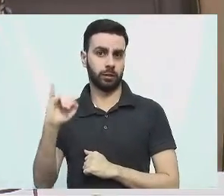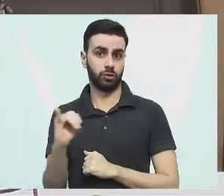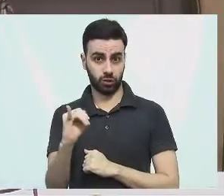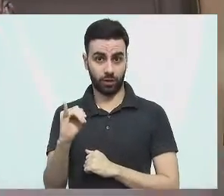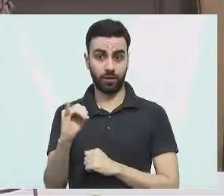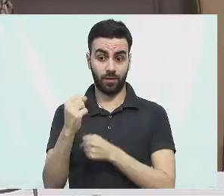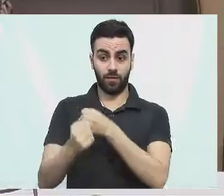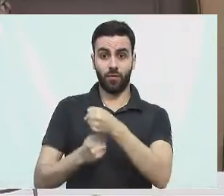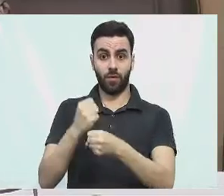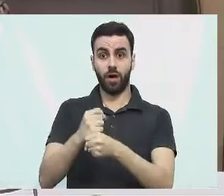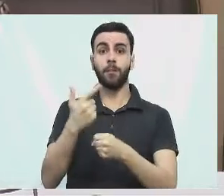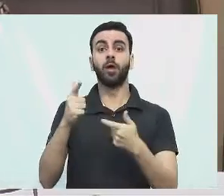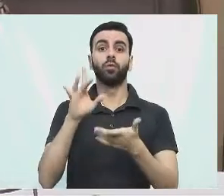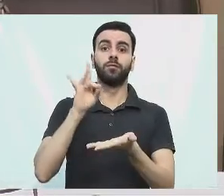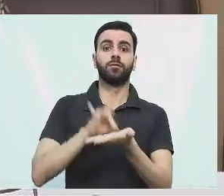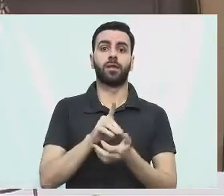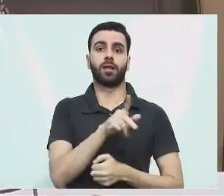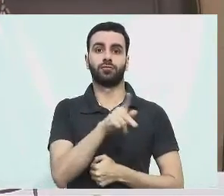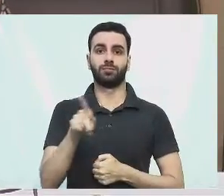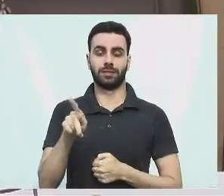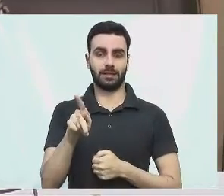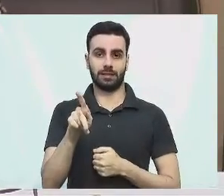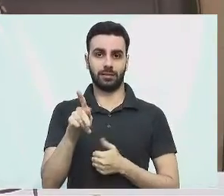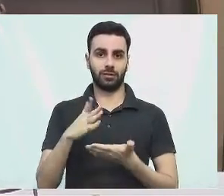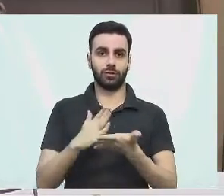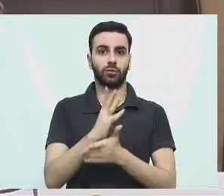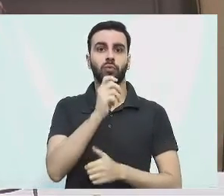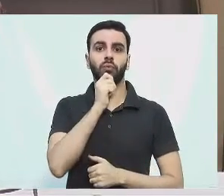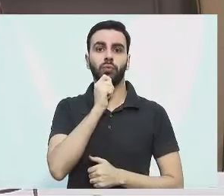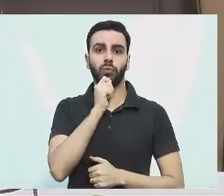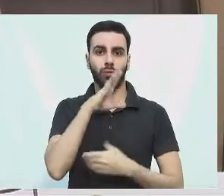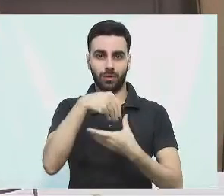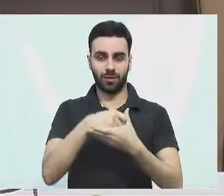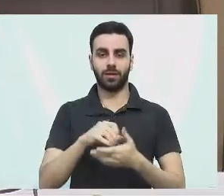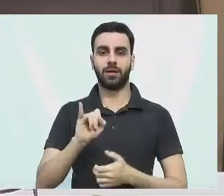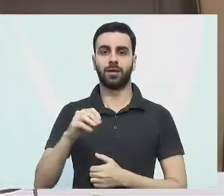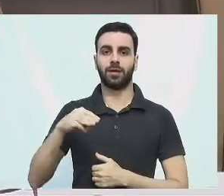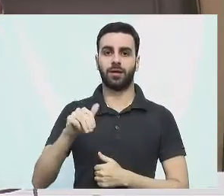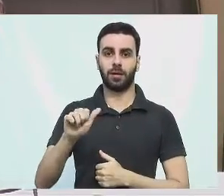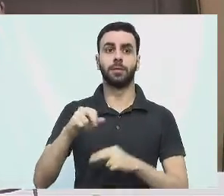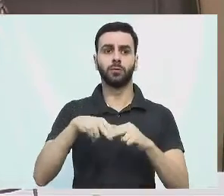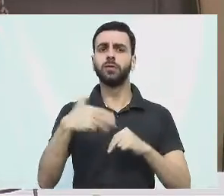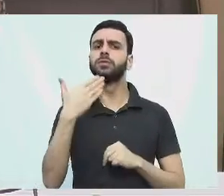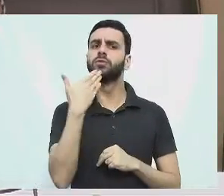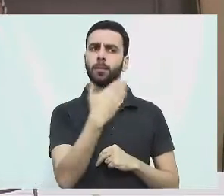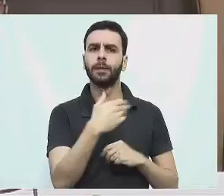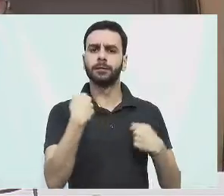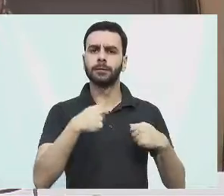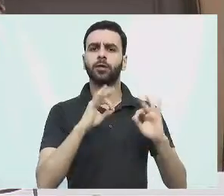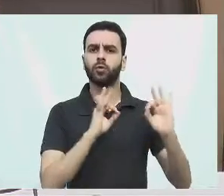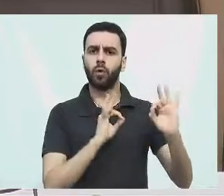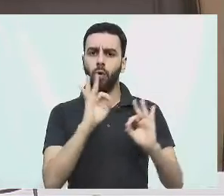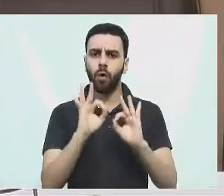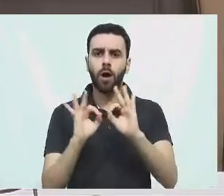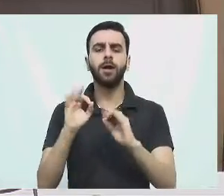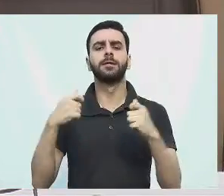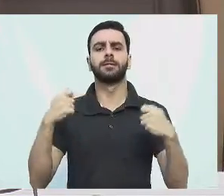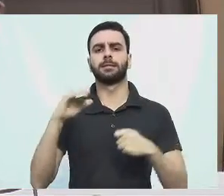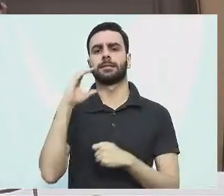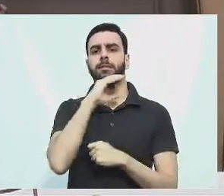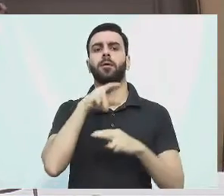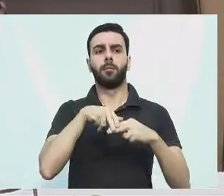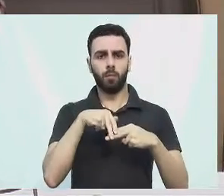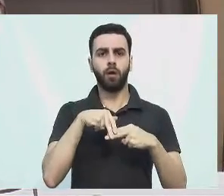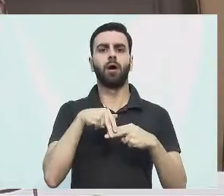uma presidência instituída, e a gente então pede para que sejam sim tomadas todas as providências para não haver